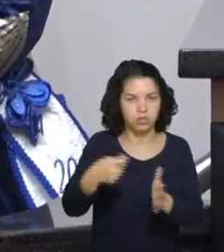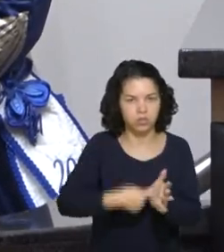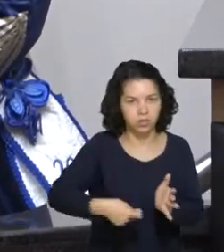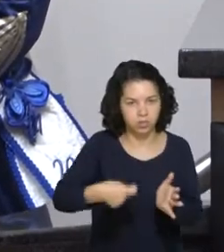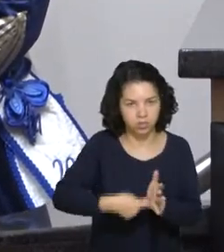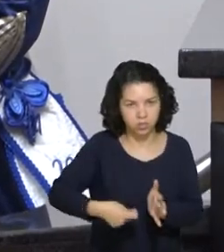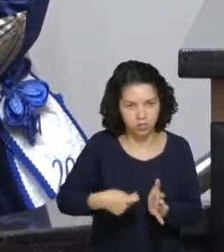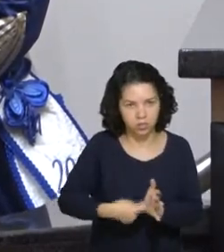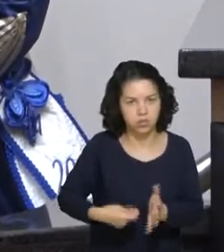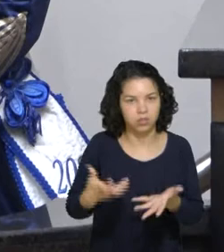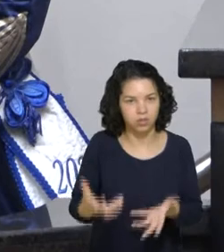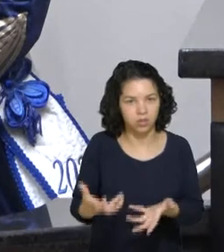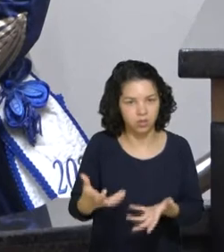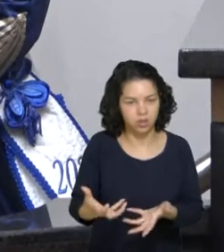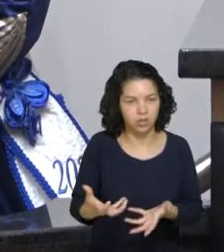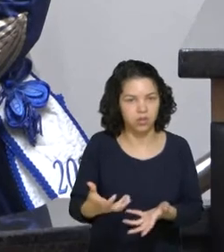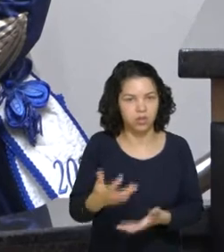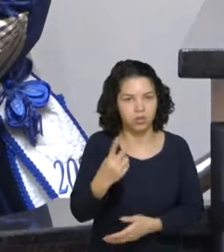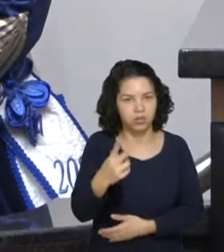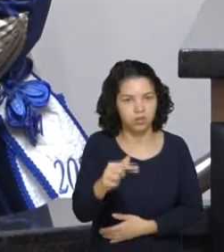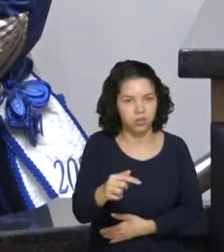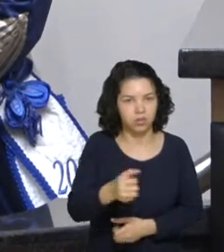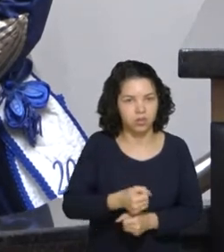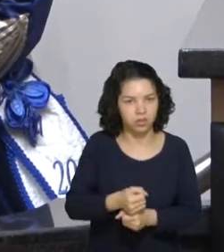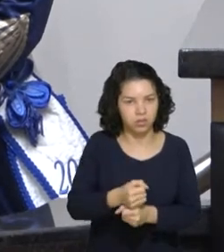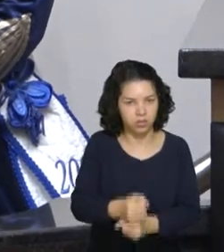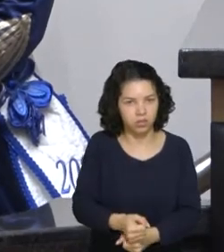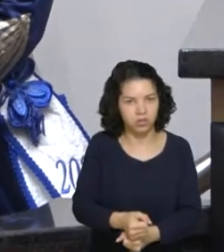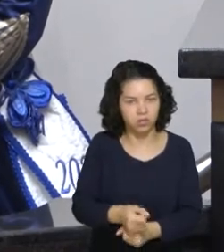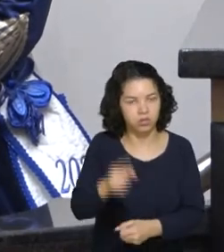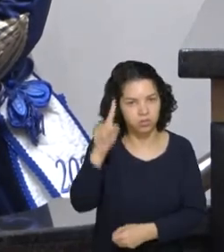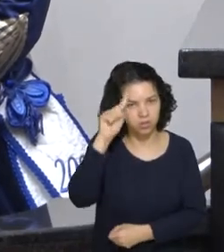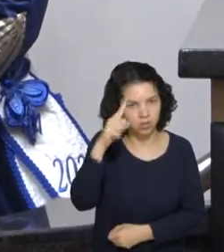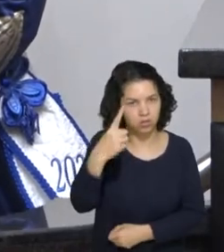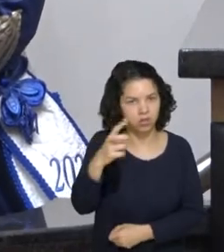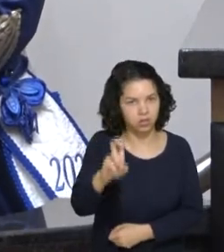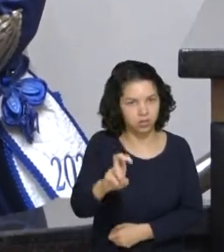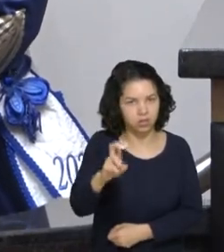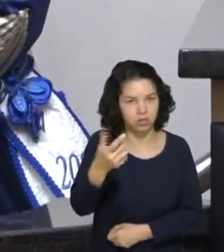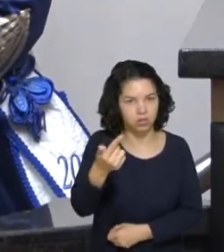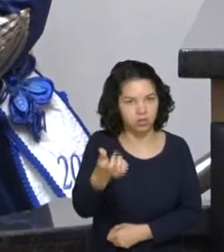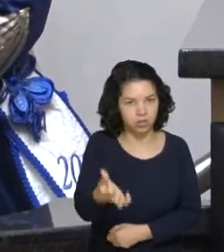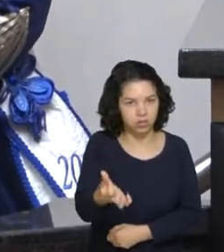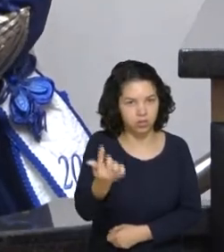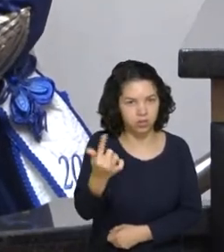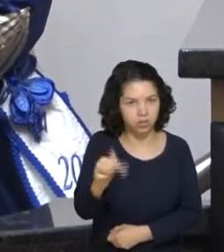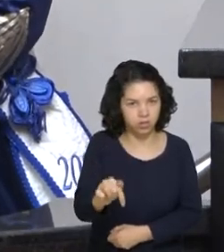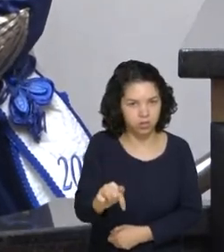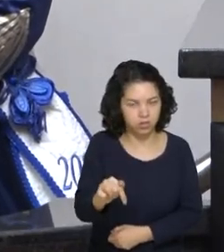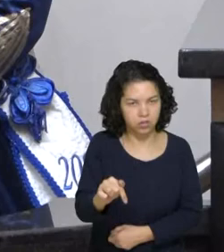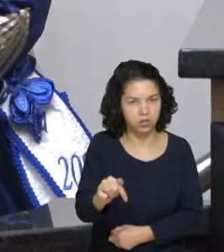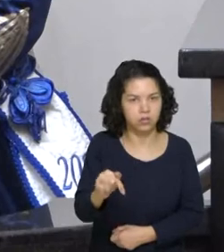isso. 27 anos, no dia 15, 16 e 17 de julho. Então, vou deixar a palavra com a